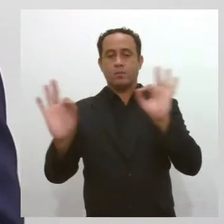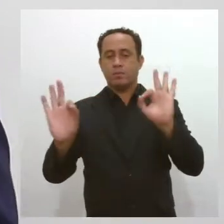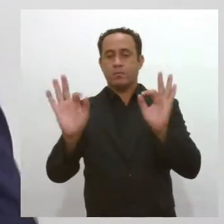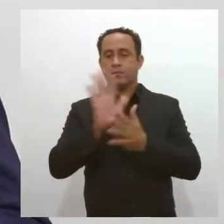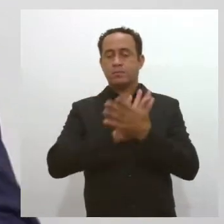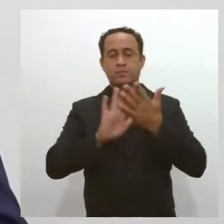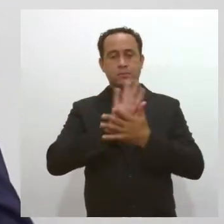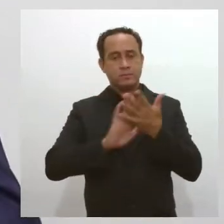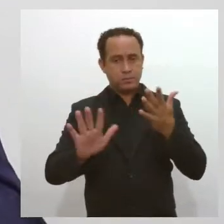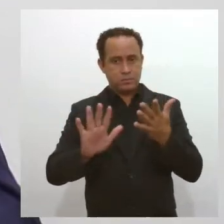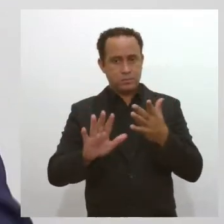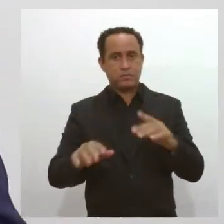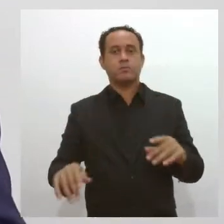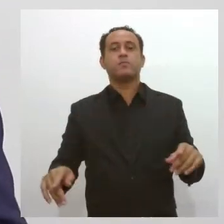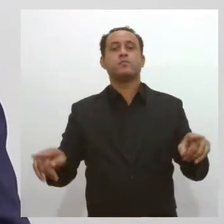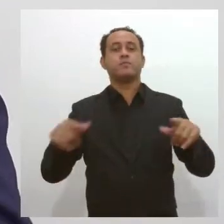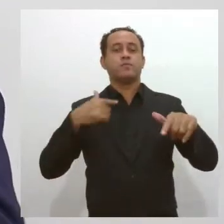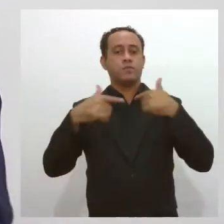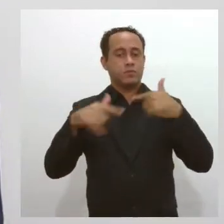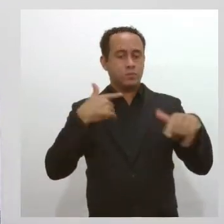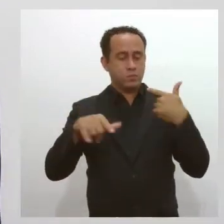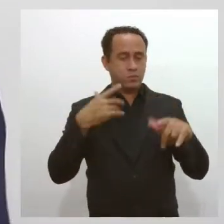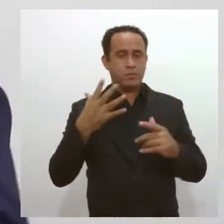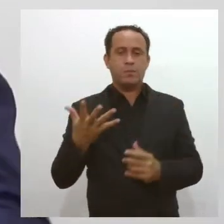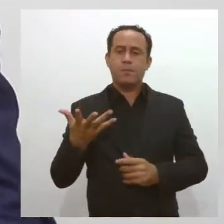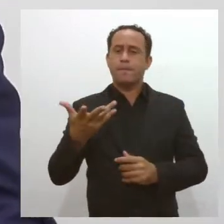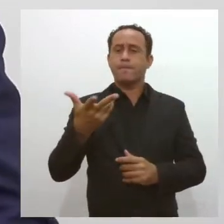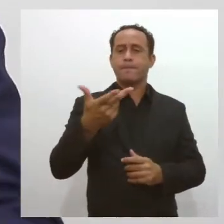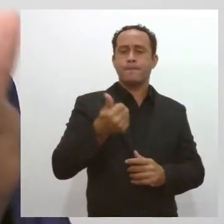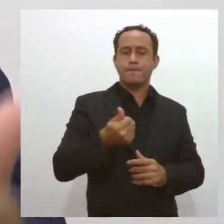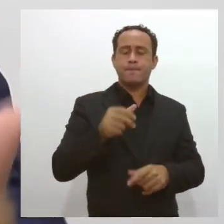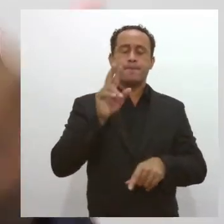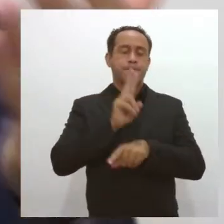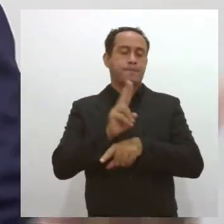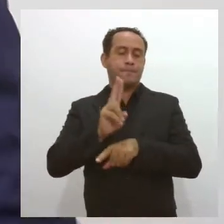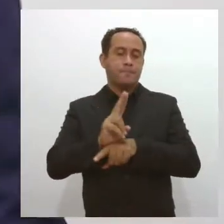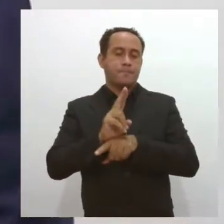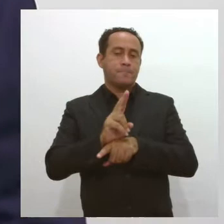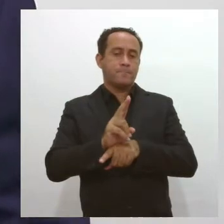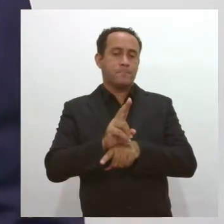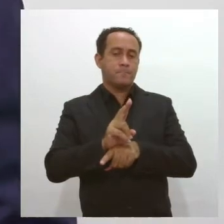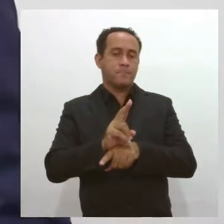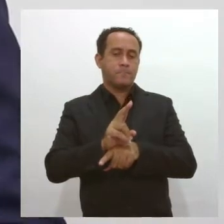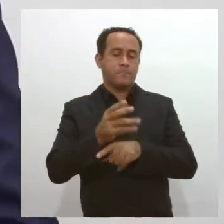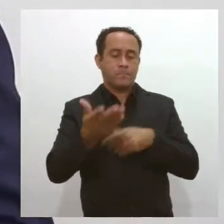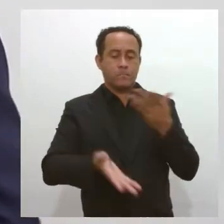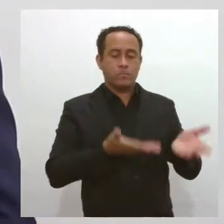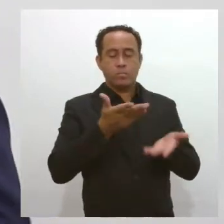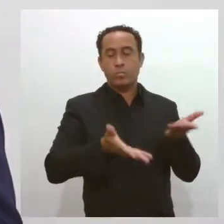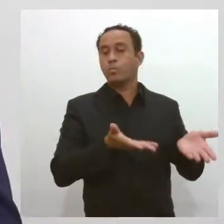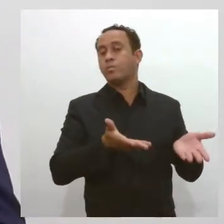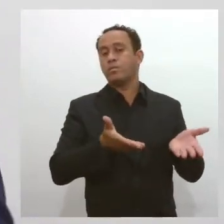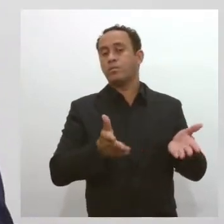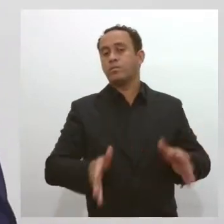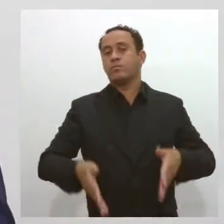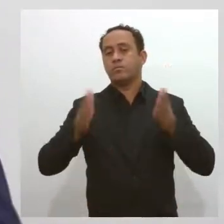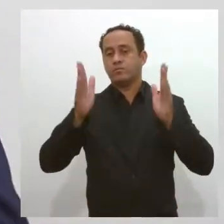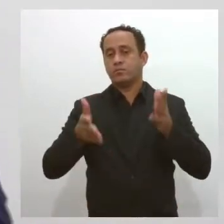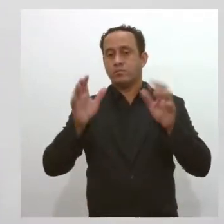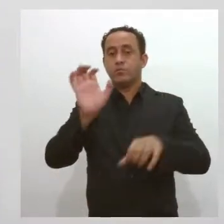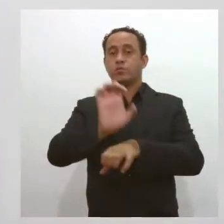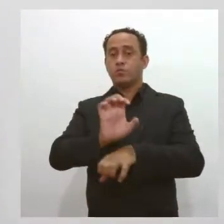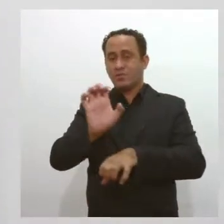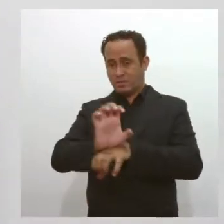como o BESP faz um trabalho de excelência para o patrimônio público, preservando esse patrimônio público, deixando o Estado